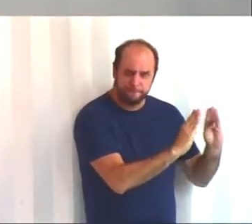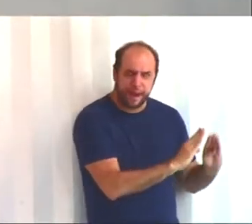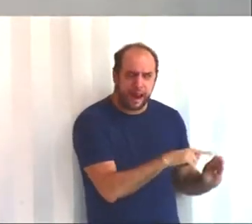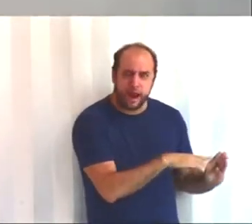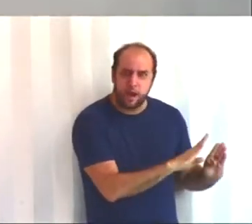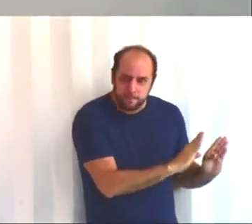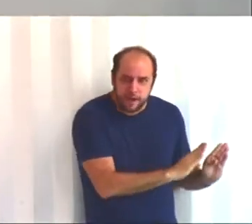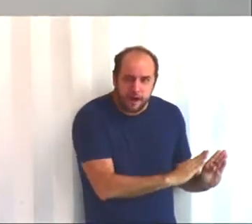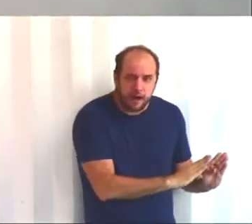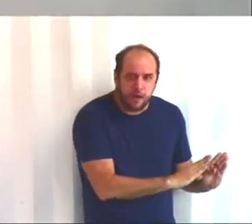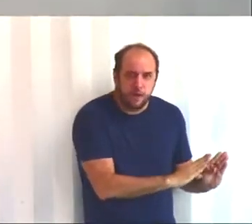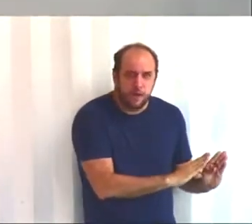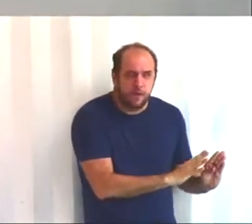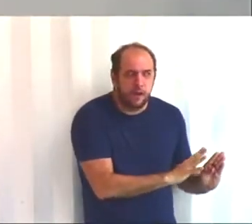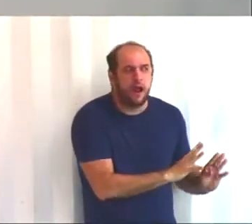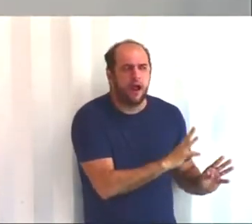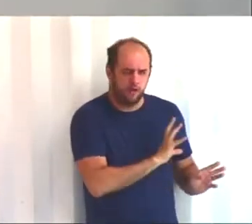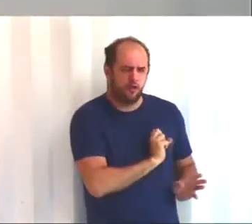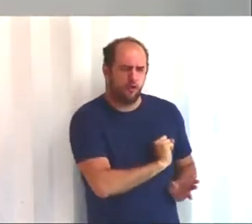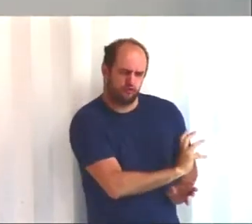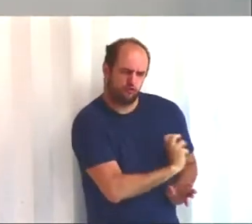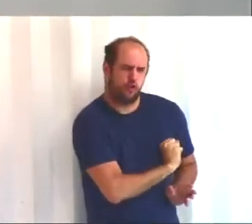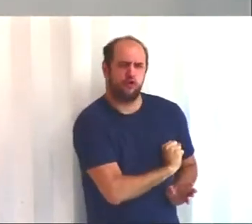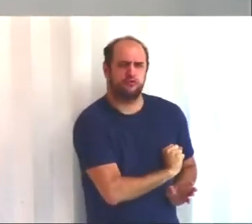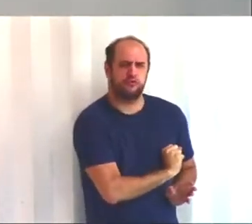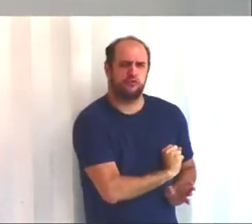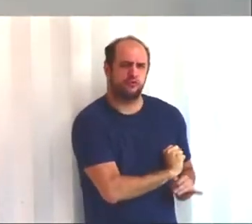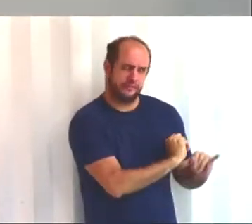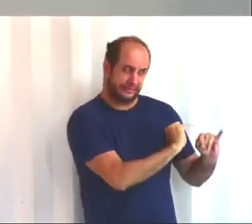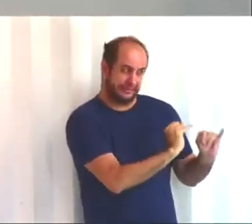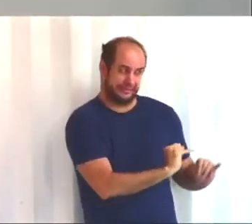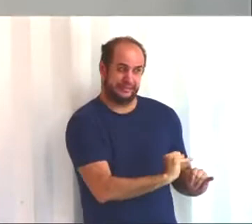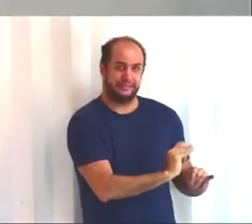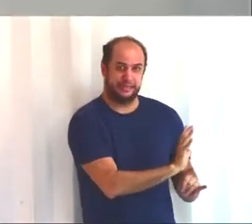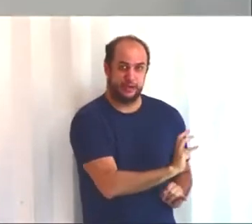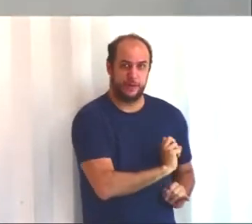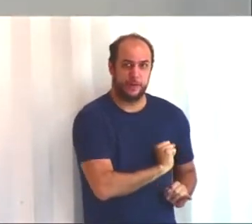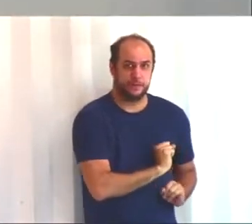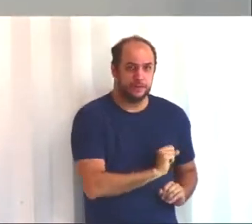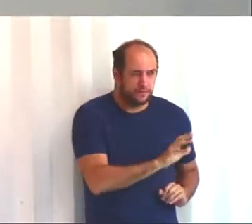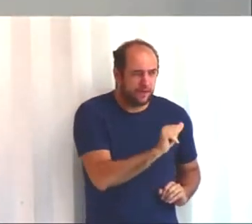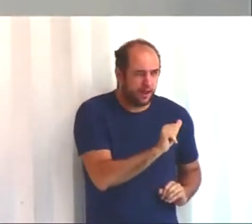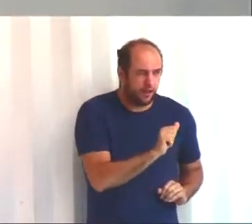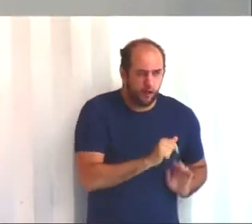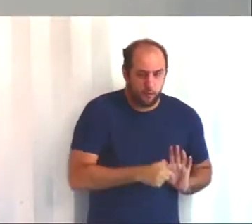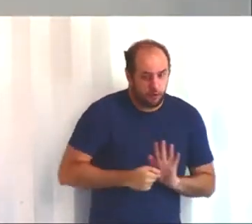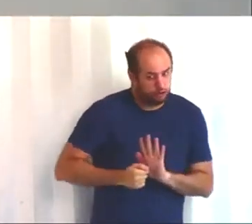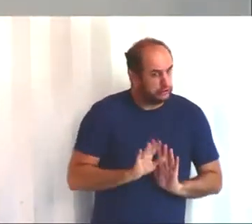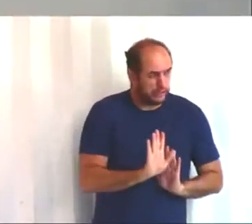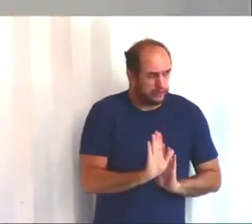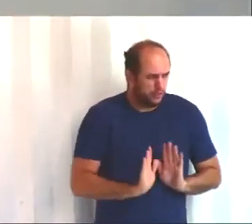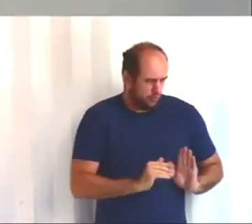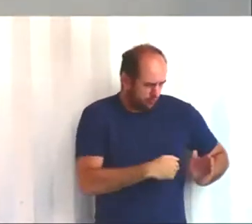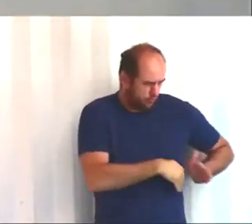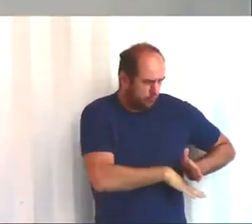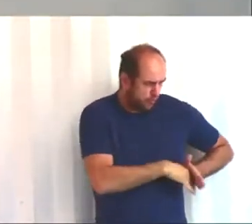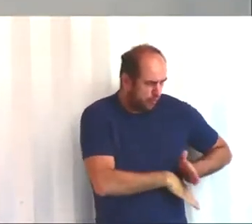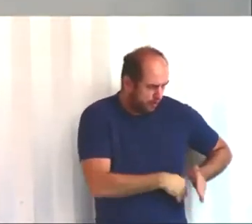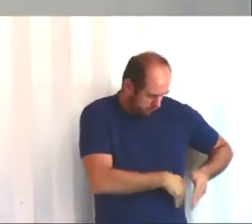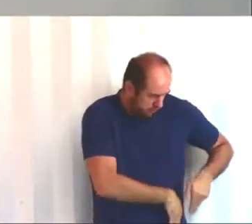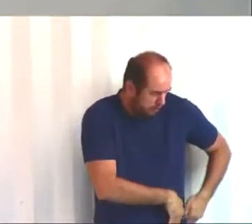É Astarote? São outros Baalins? Deixe-me ver. Ninguém vai ver, eu vou guardar um deusinho aqui